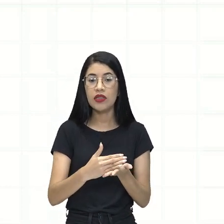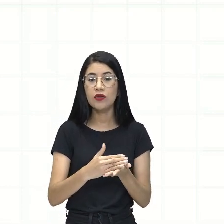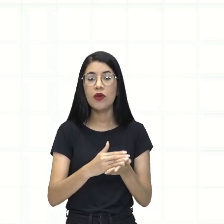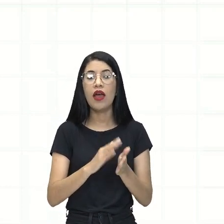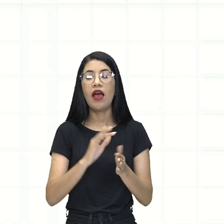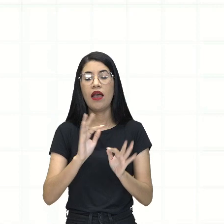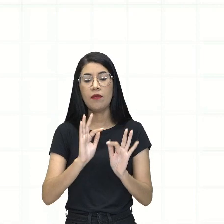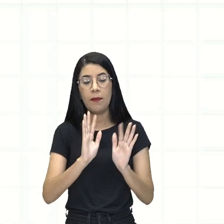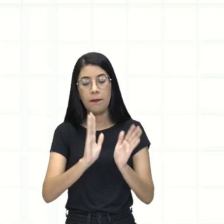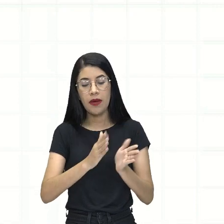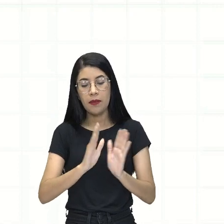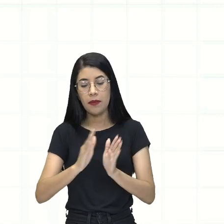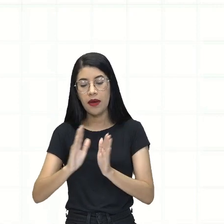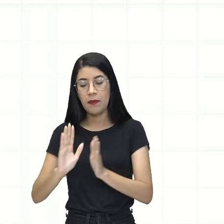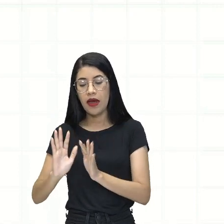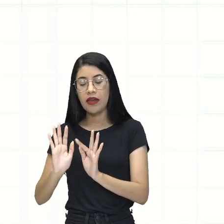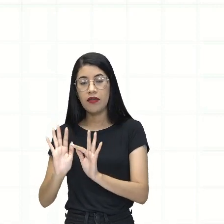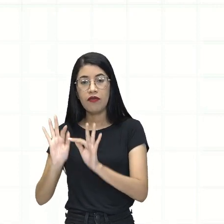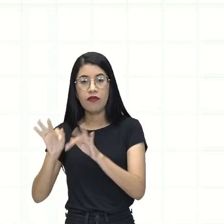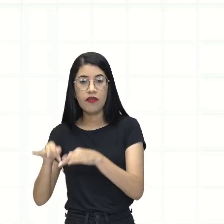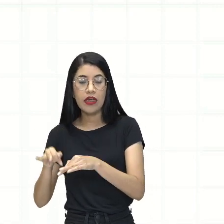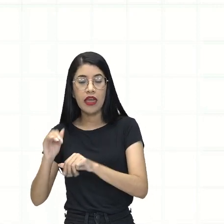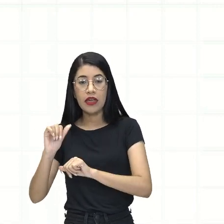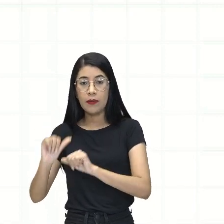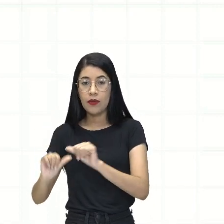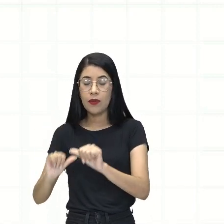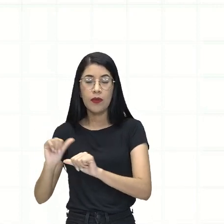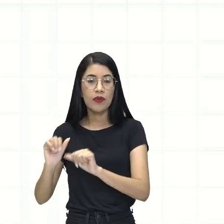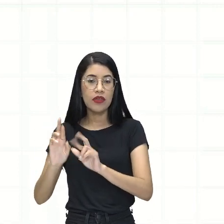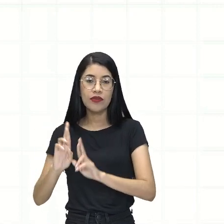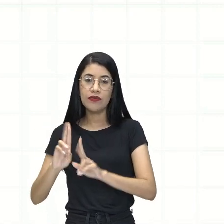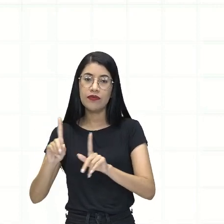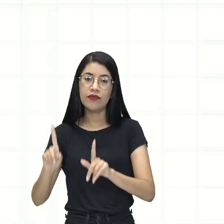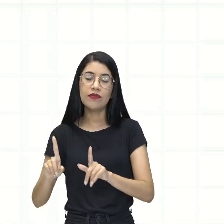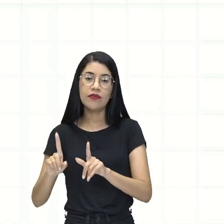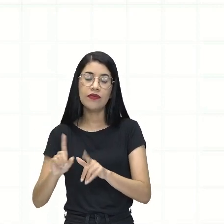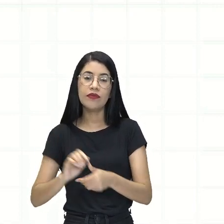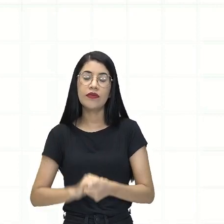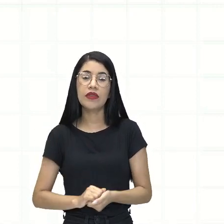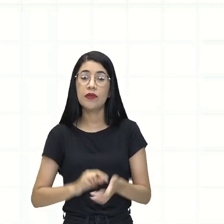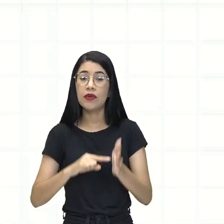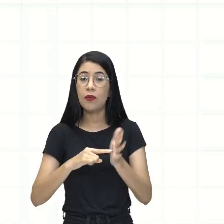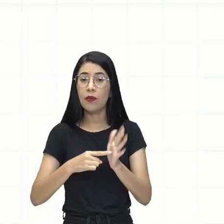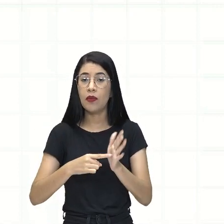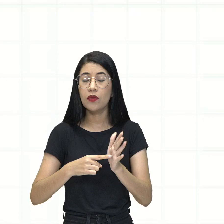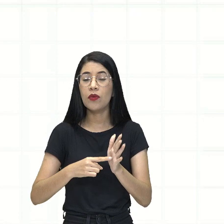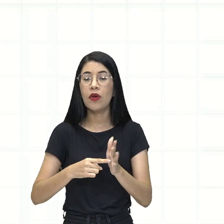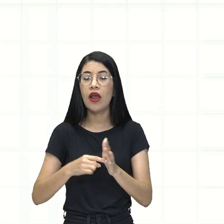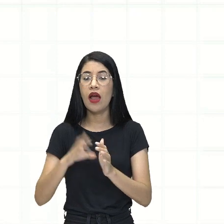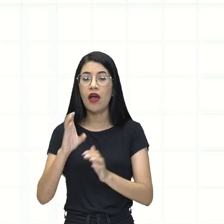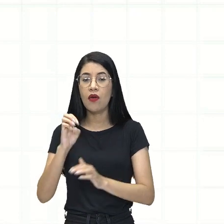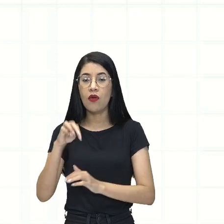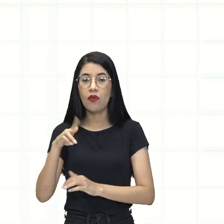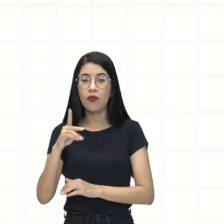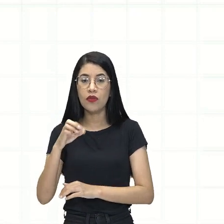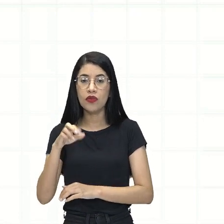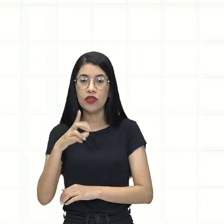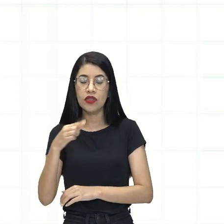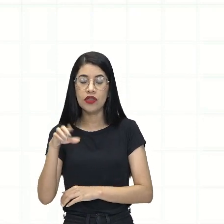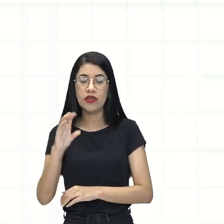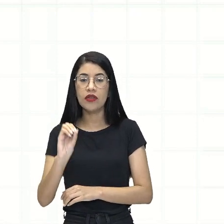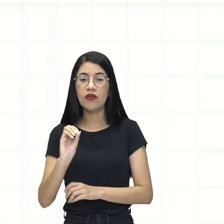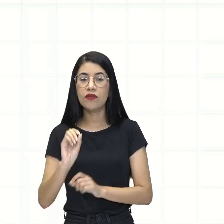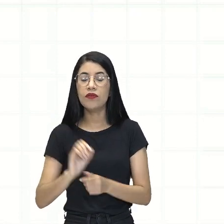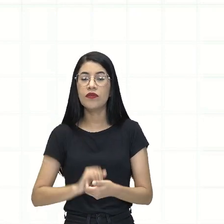etapas, no fim dessa realização de trabalho. E aí nós temos os motores a combustão. Tá? Nos motores